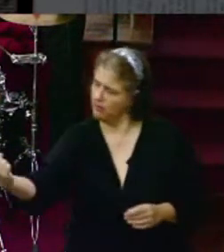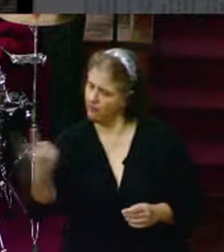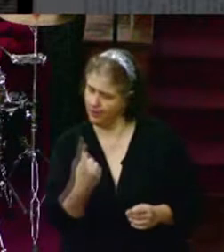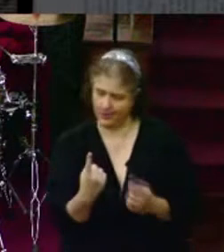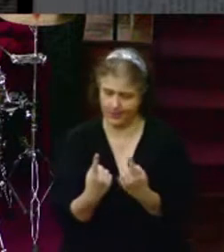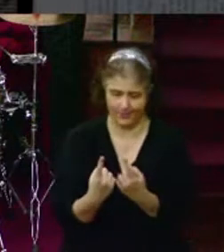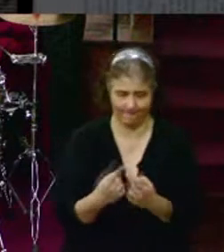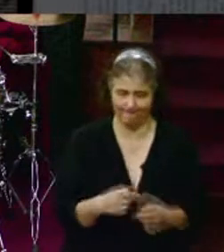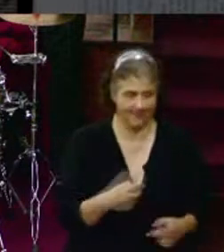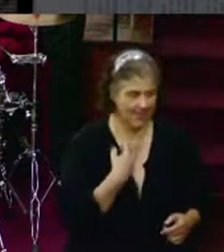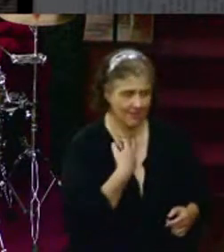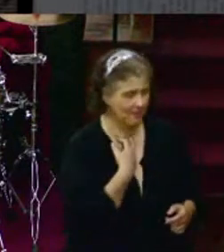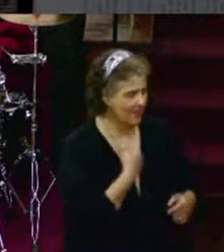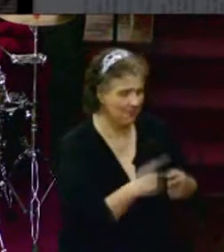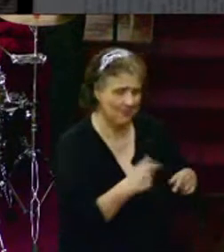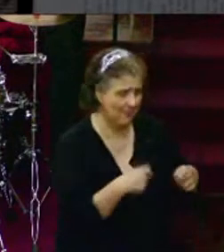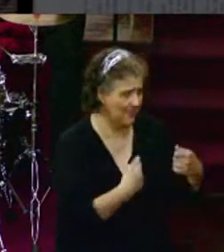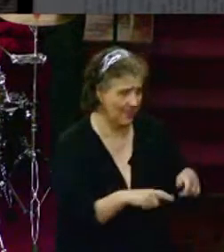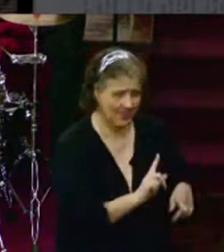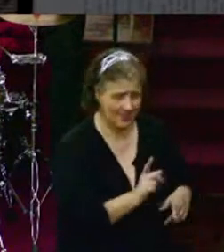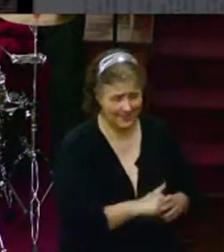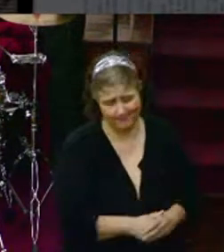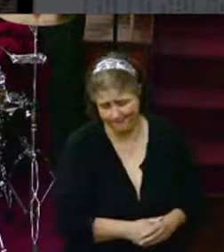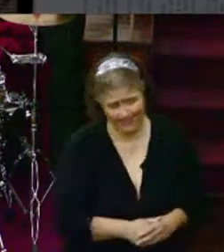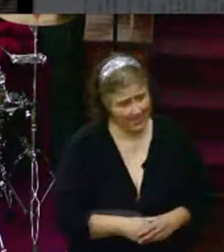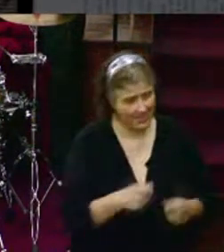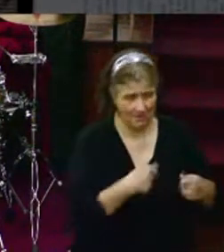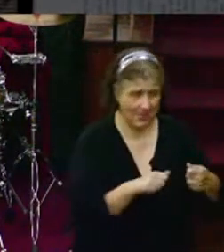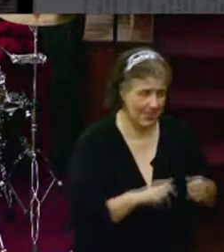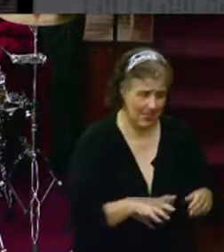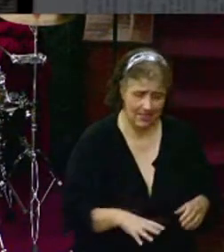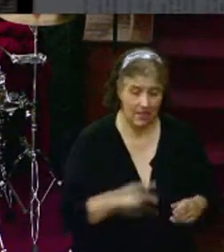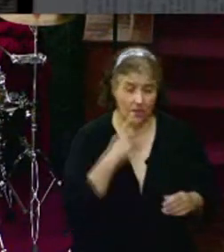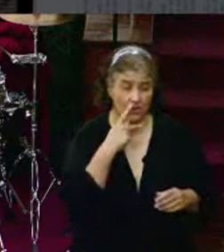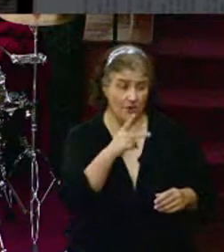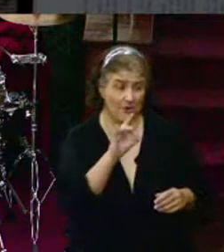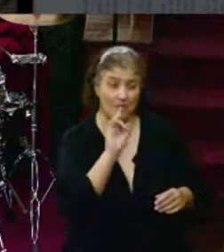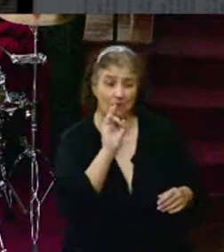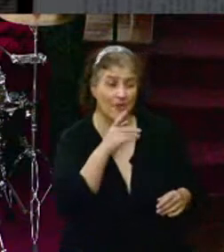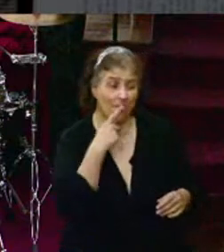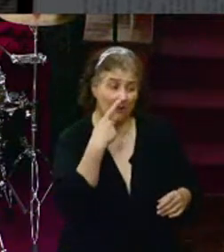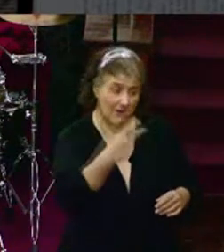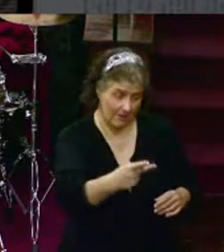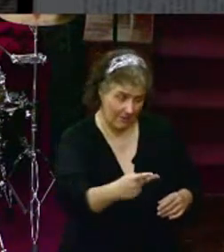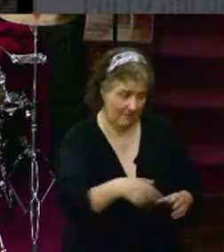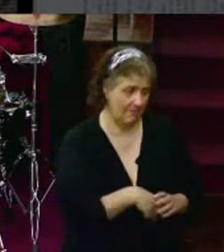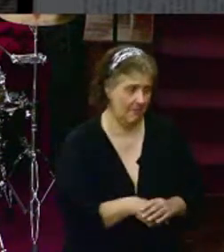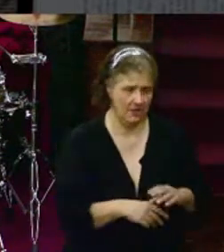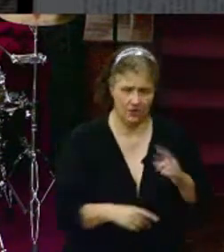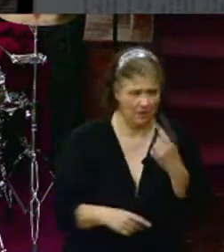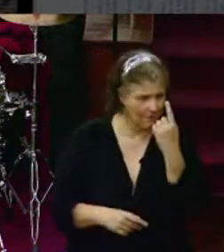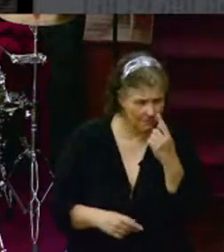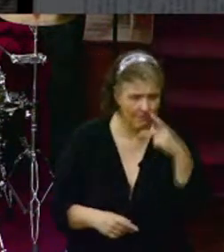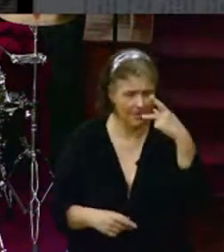Por isso eu mesmo não me julguei digno de ir ter contigo. Porém, manda com uma